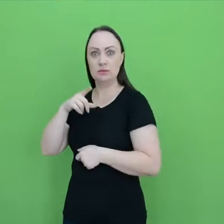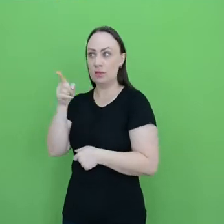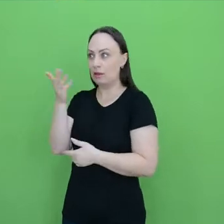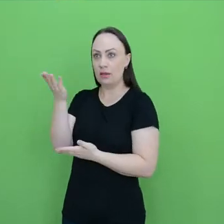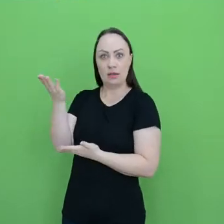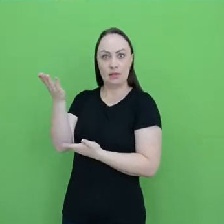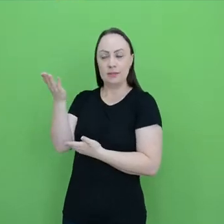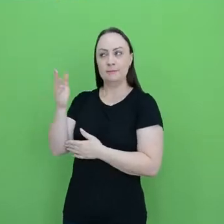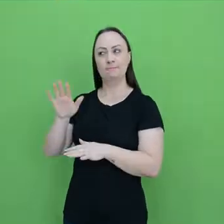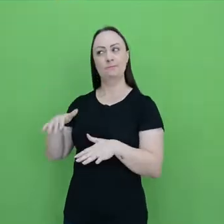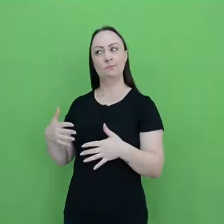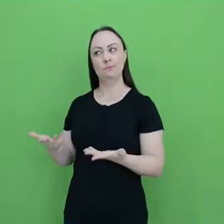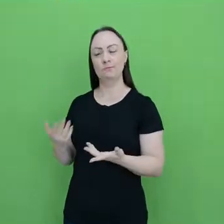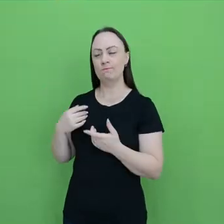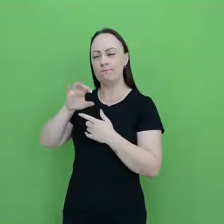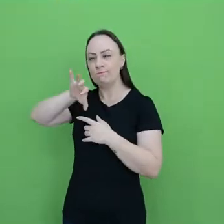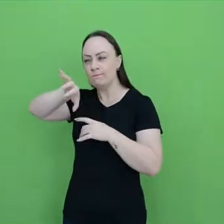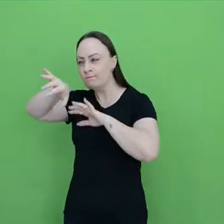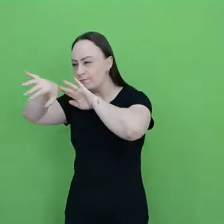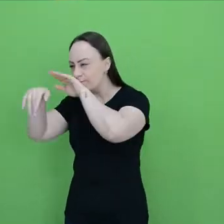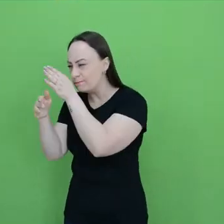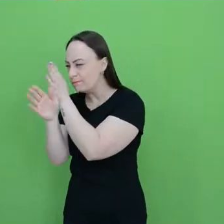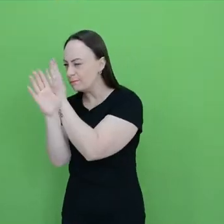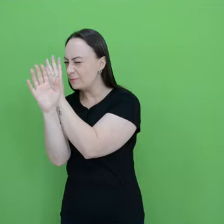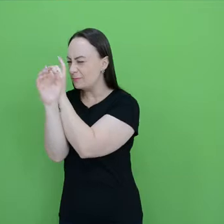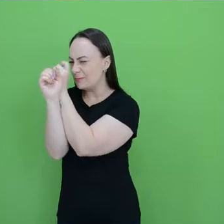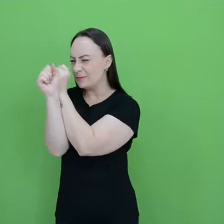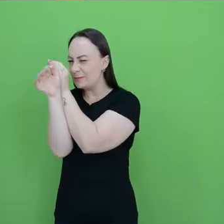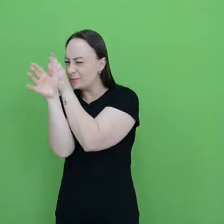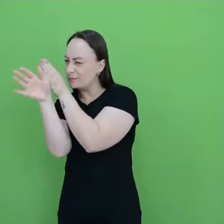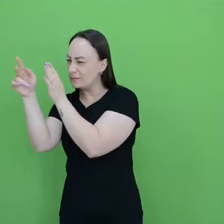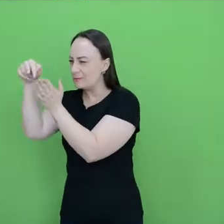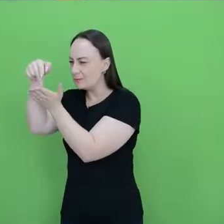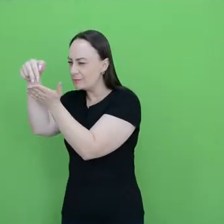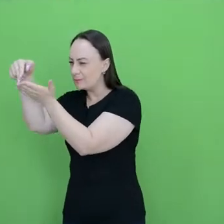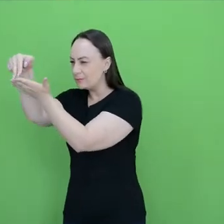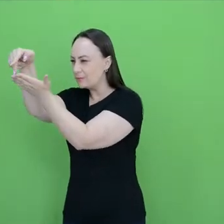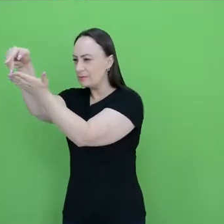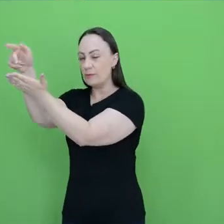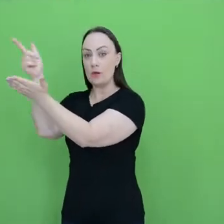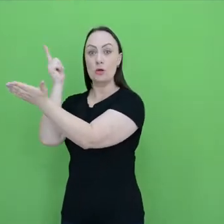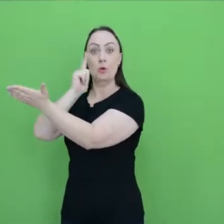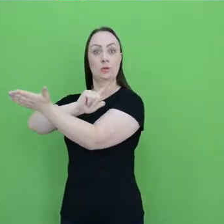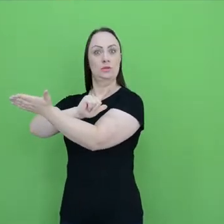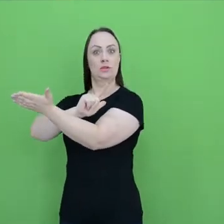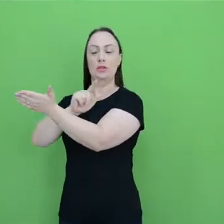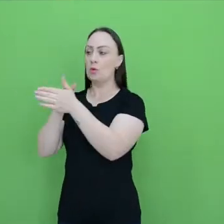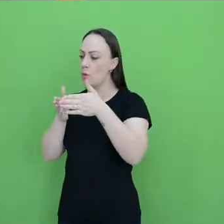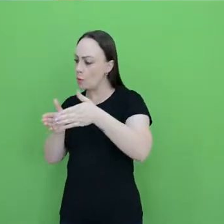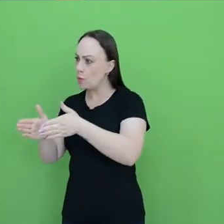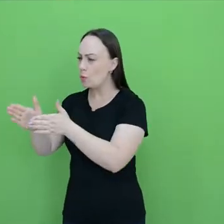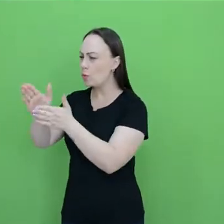claridade. Então, com muito esforço, ele se espremeu pela fenda e conseguiu passar. E por